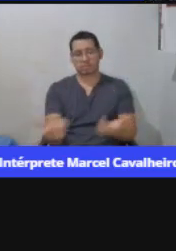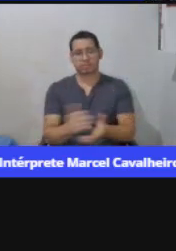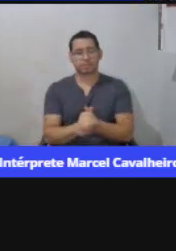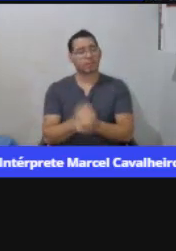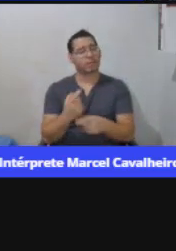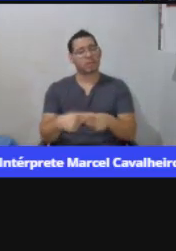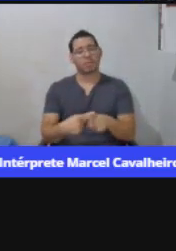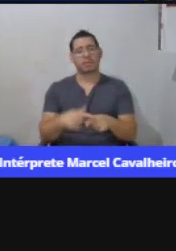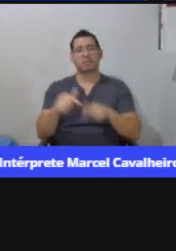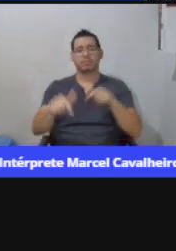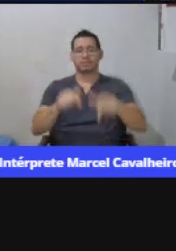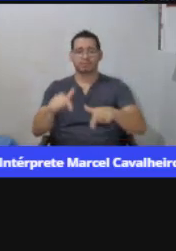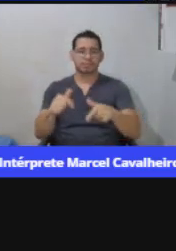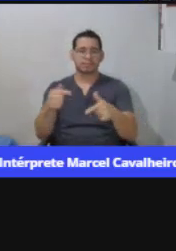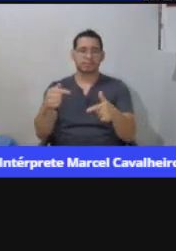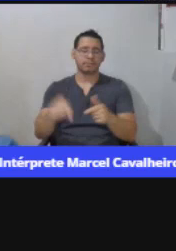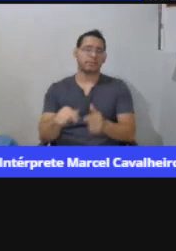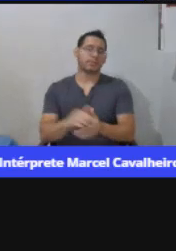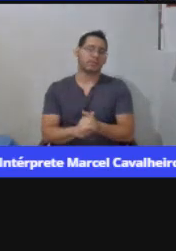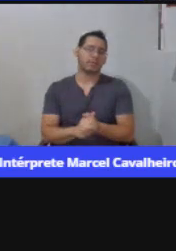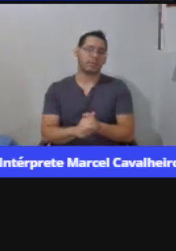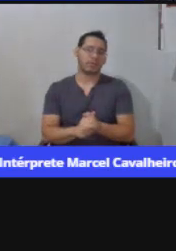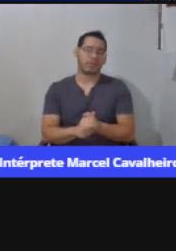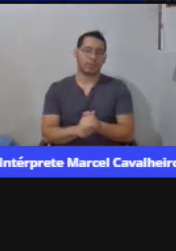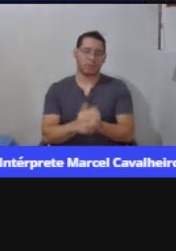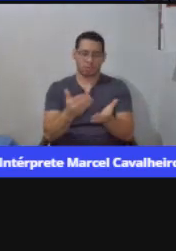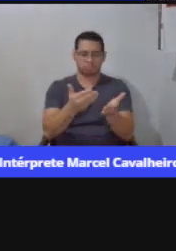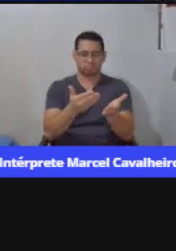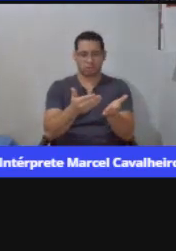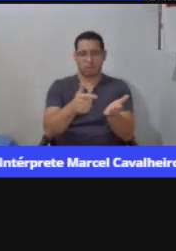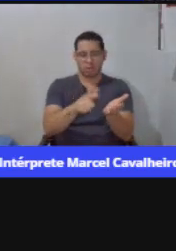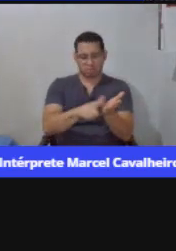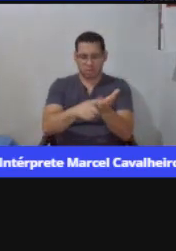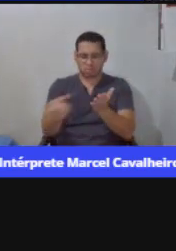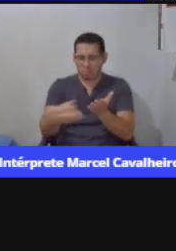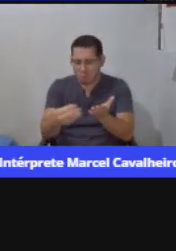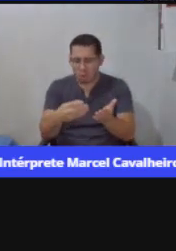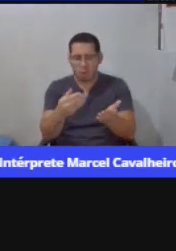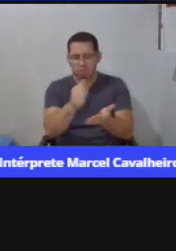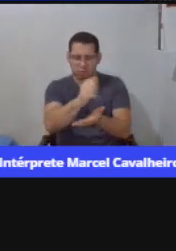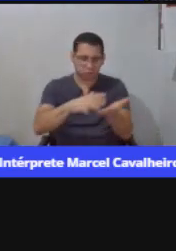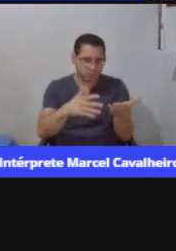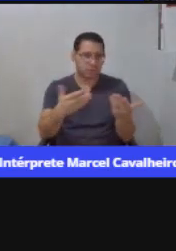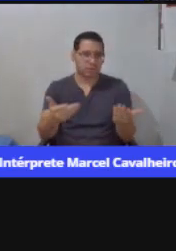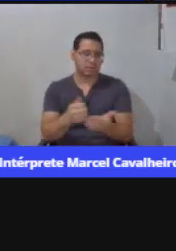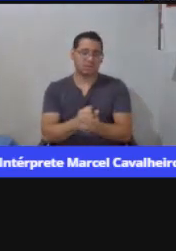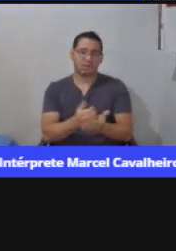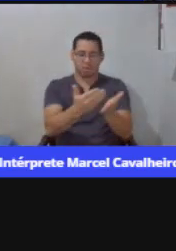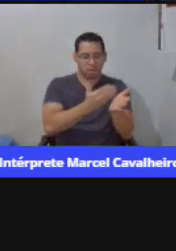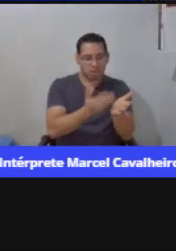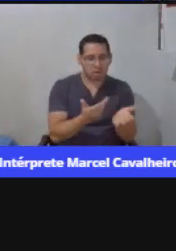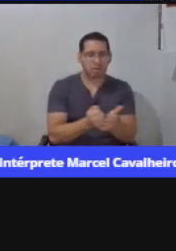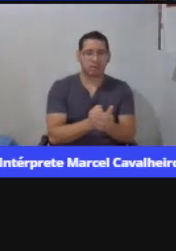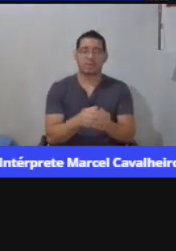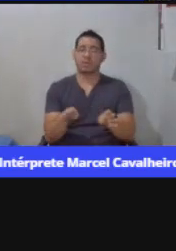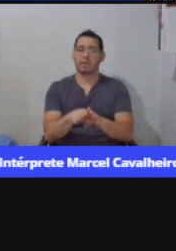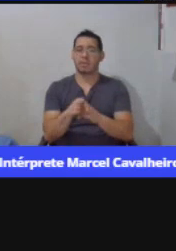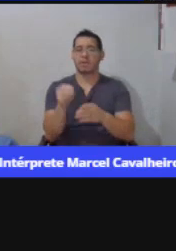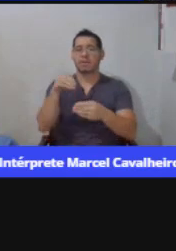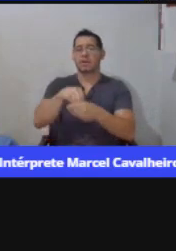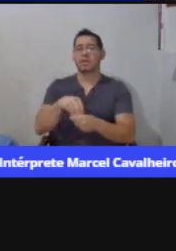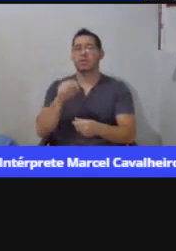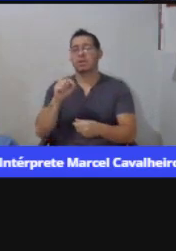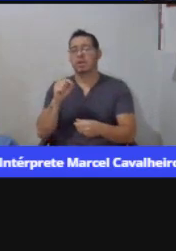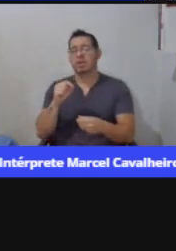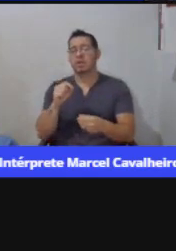trabalhar aí esse novo documento dentro das atividades propostas pelo caderno e dentro daquilo que o professor também